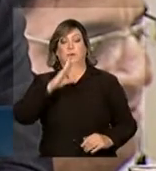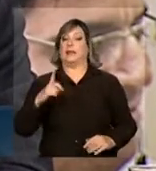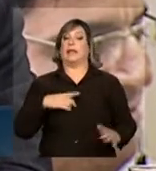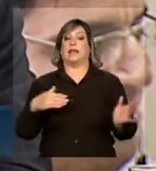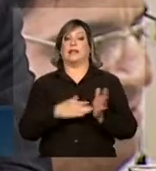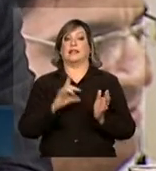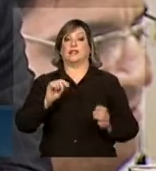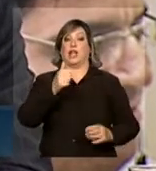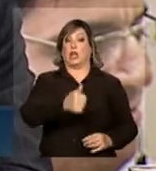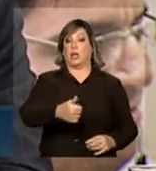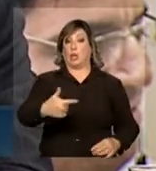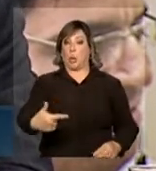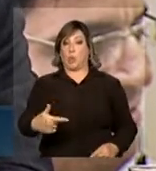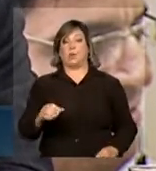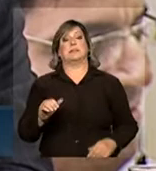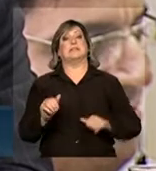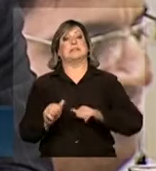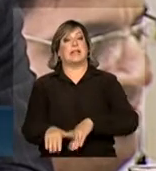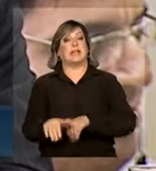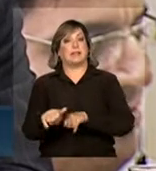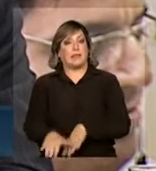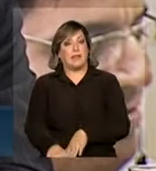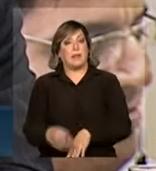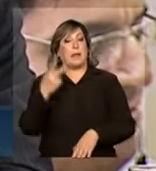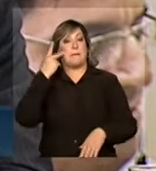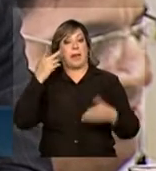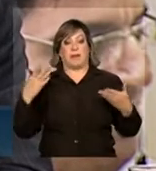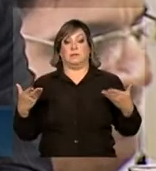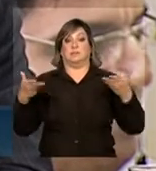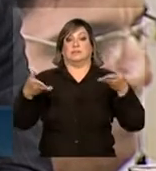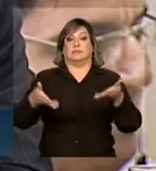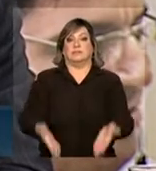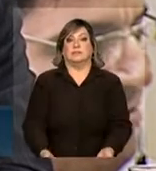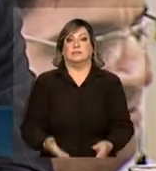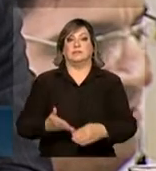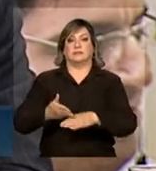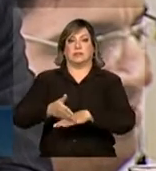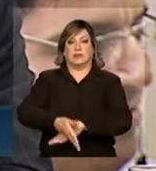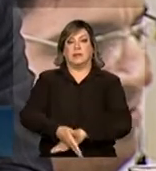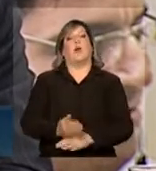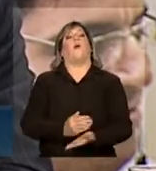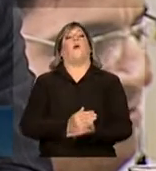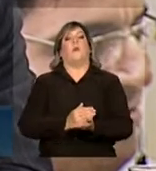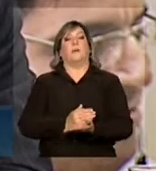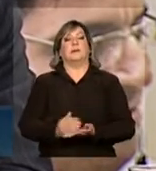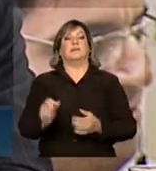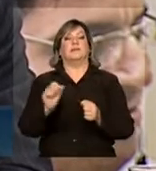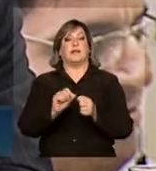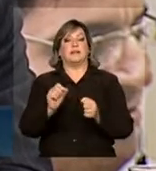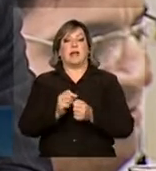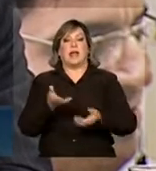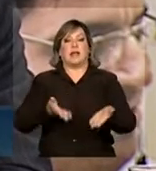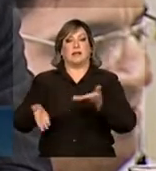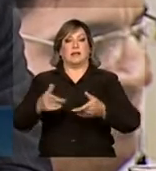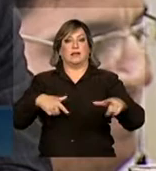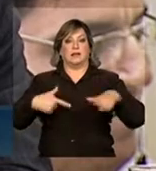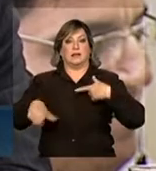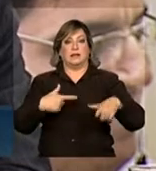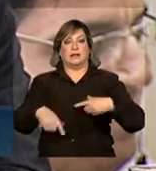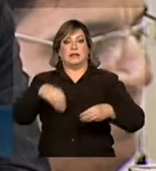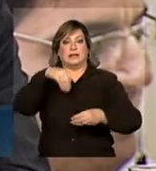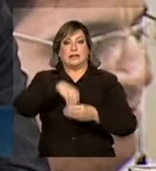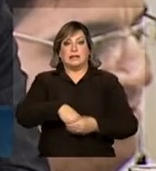12 de setembro para se apresentarem e começar a fazer o atendimento nas unidades